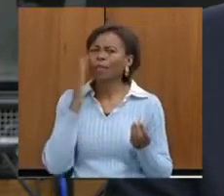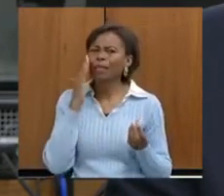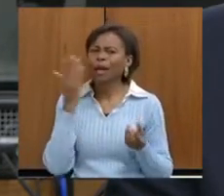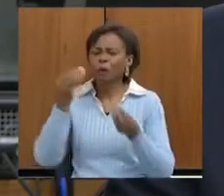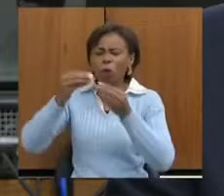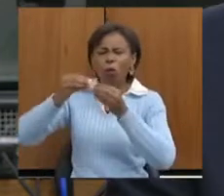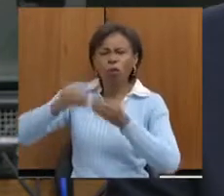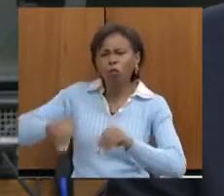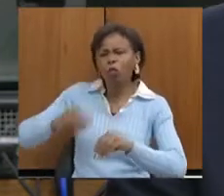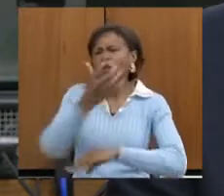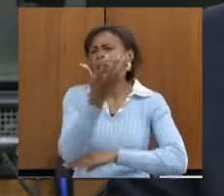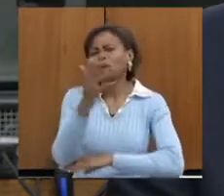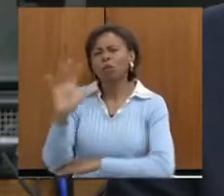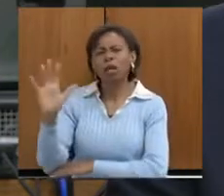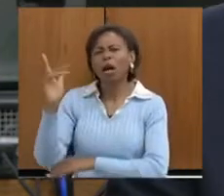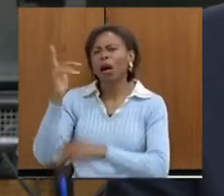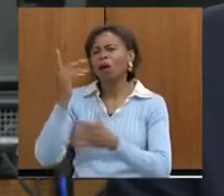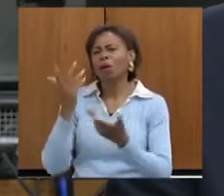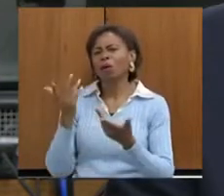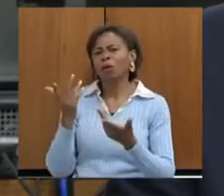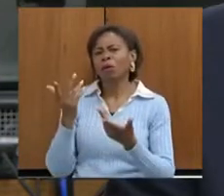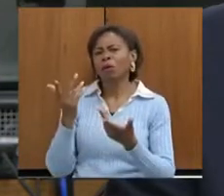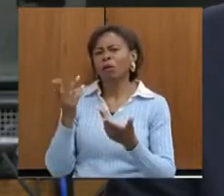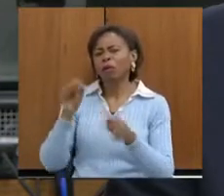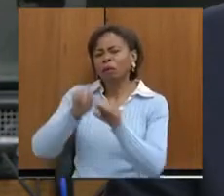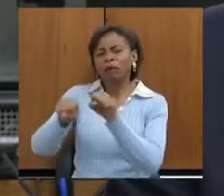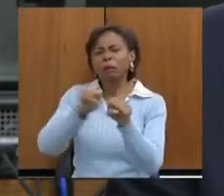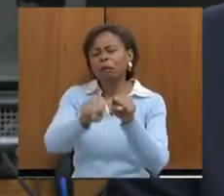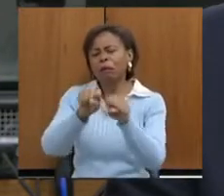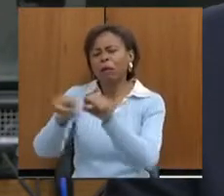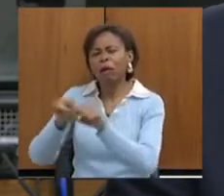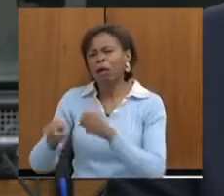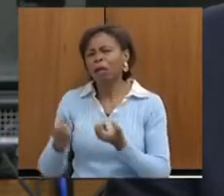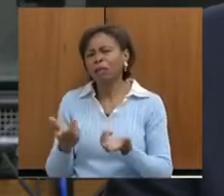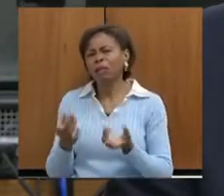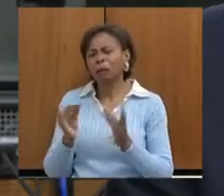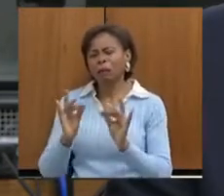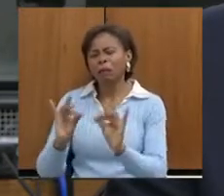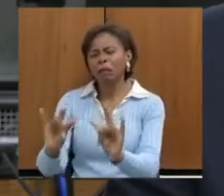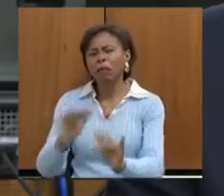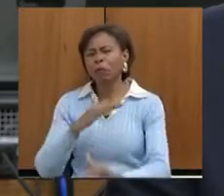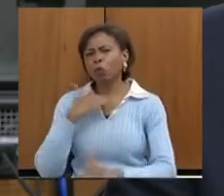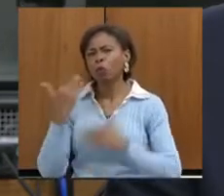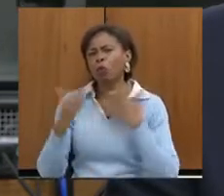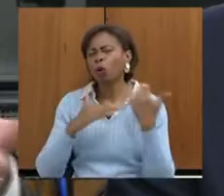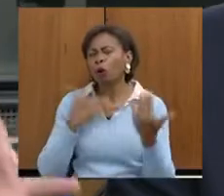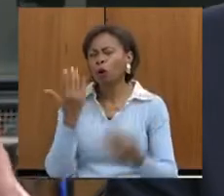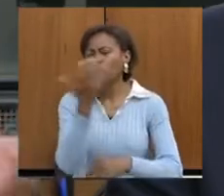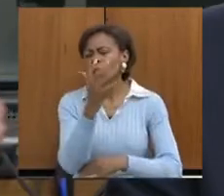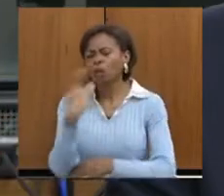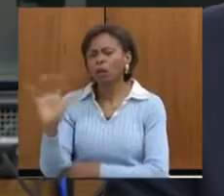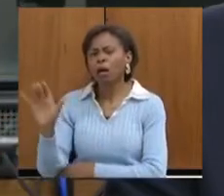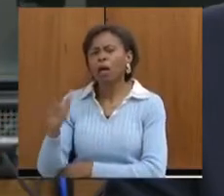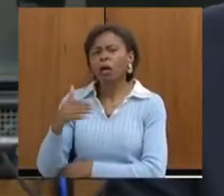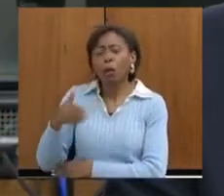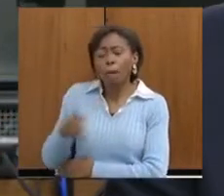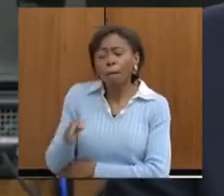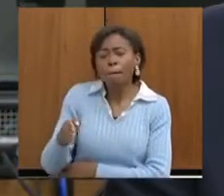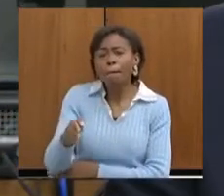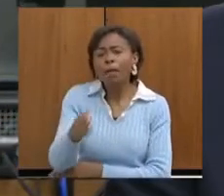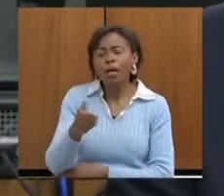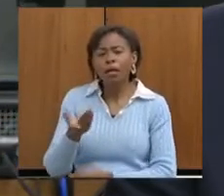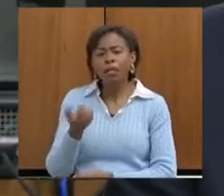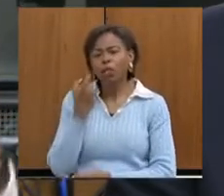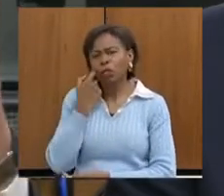quanto como você conte fica perda de biodiversidade como você conte fica aquele peixe